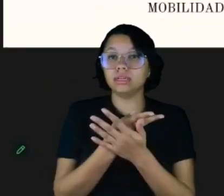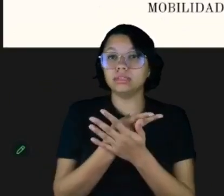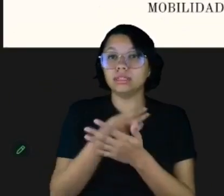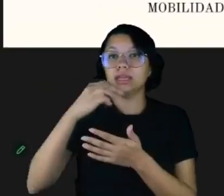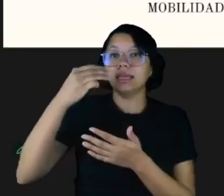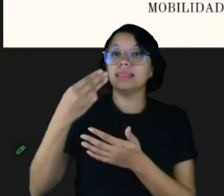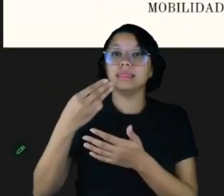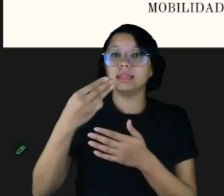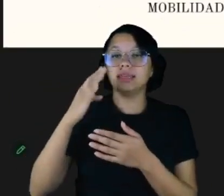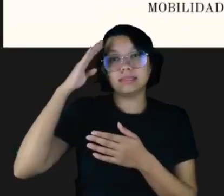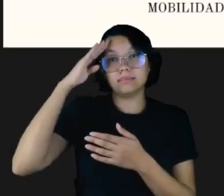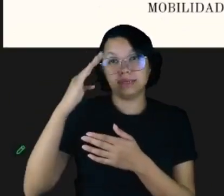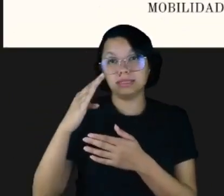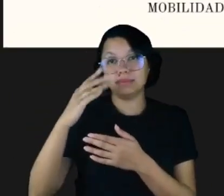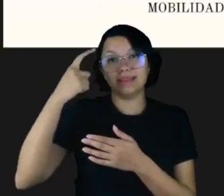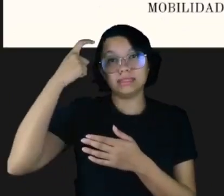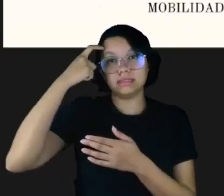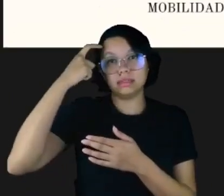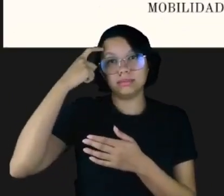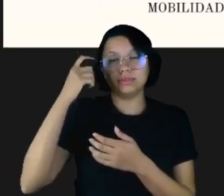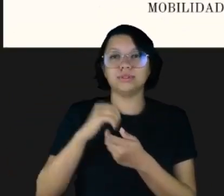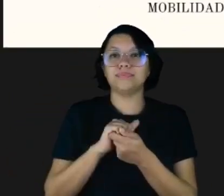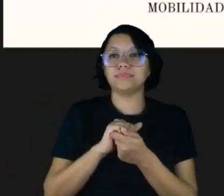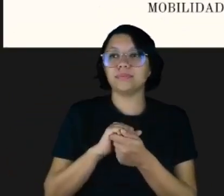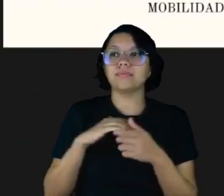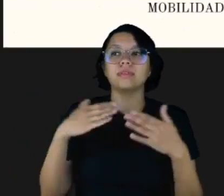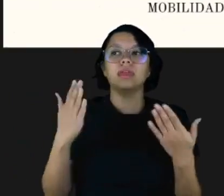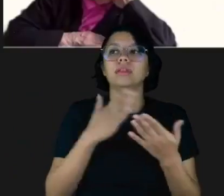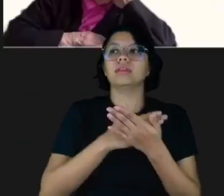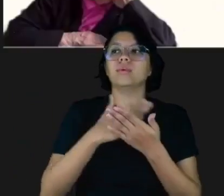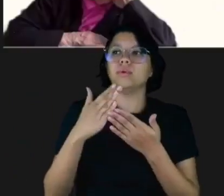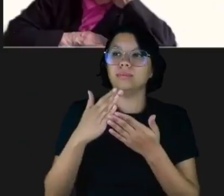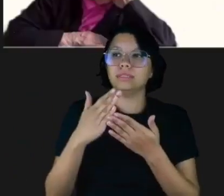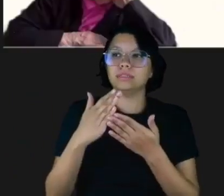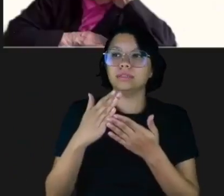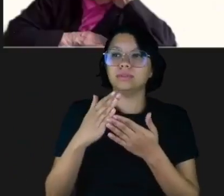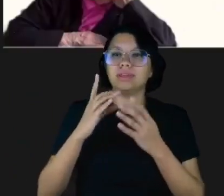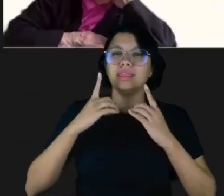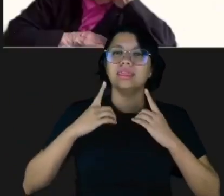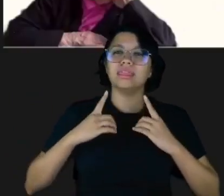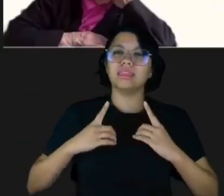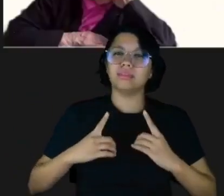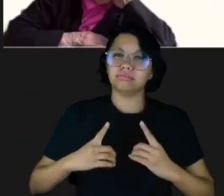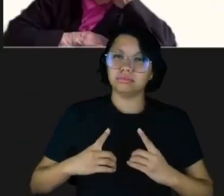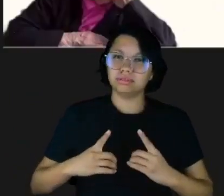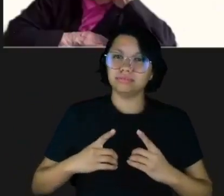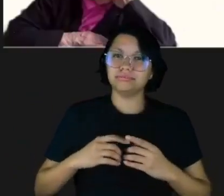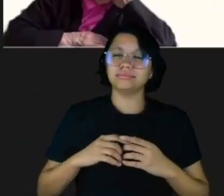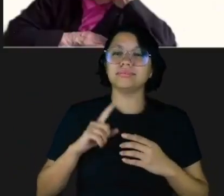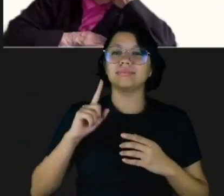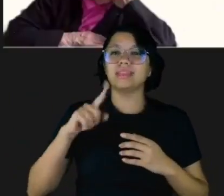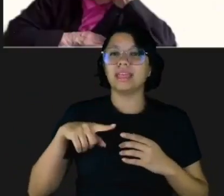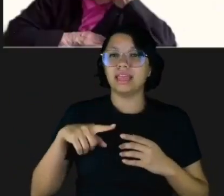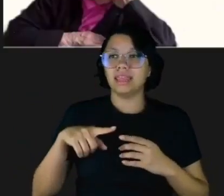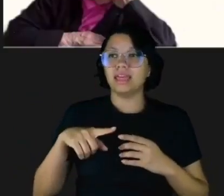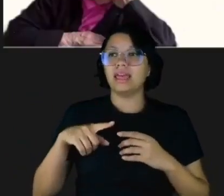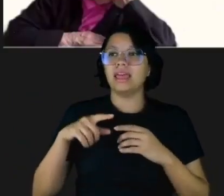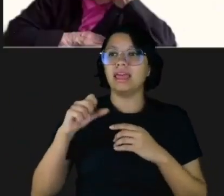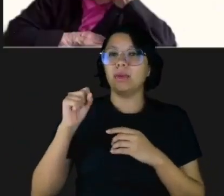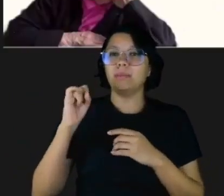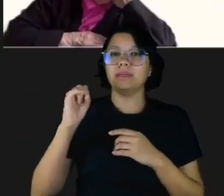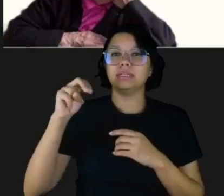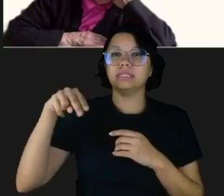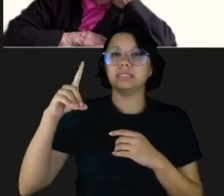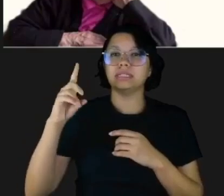3 principais acometimentos da mente. Então, começando a depressão. A depressão, ela é uma síndrome